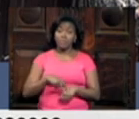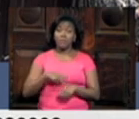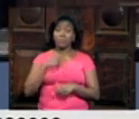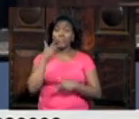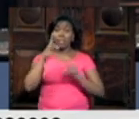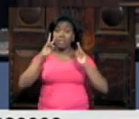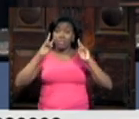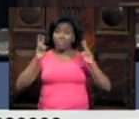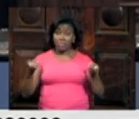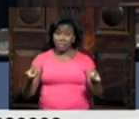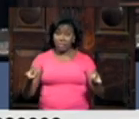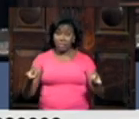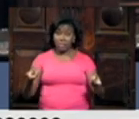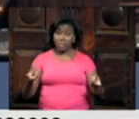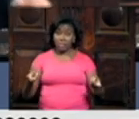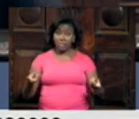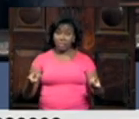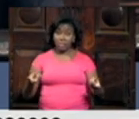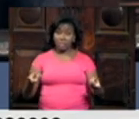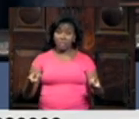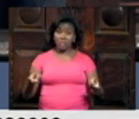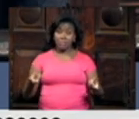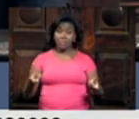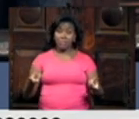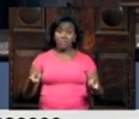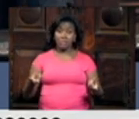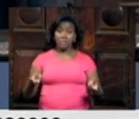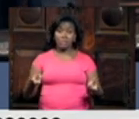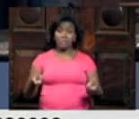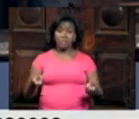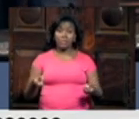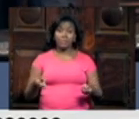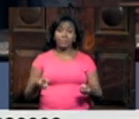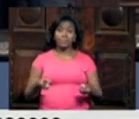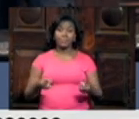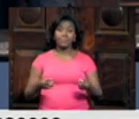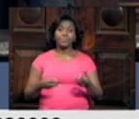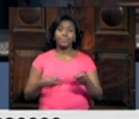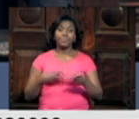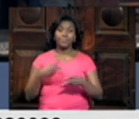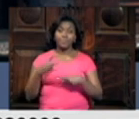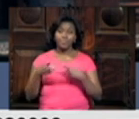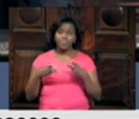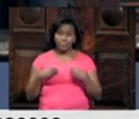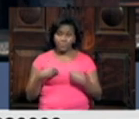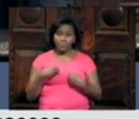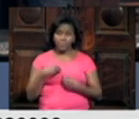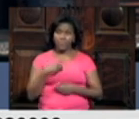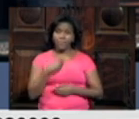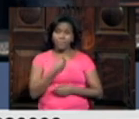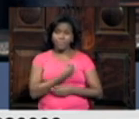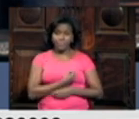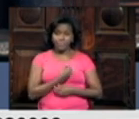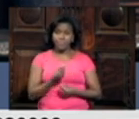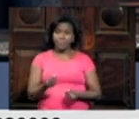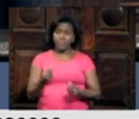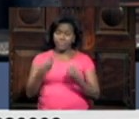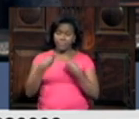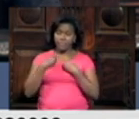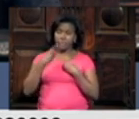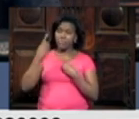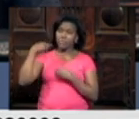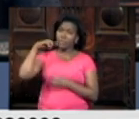desse tema do presente que o povo de Itaboraí me deu no domingo próximo